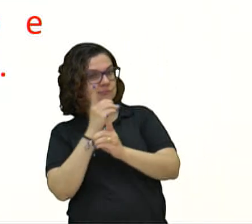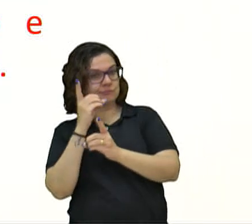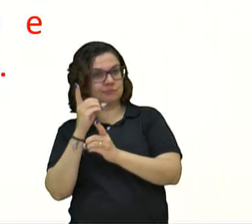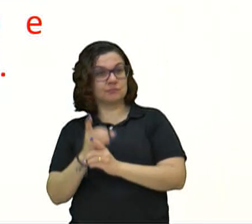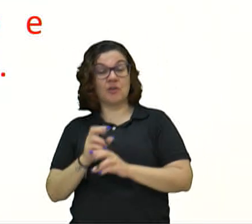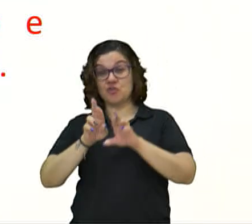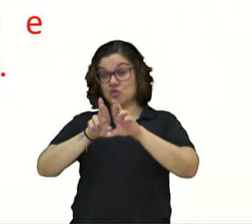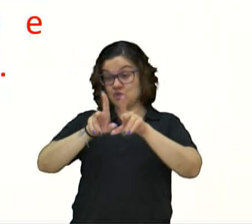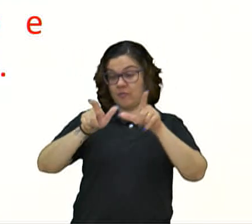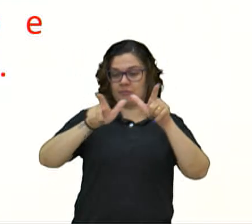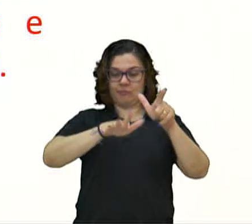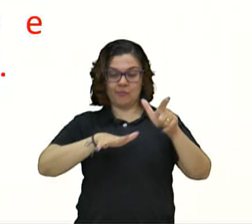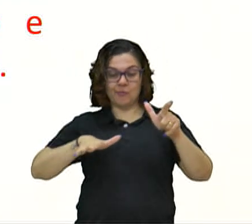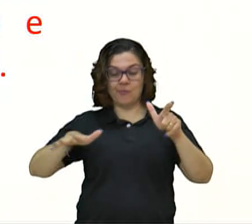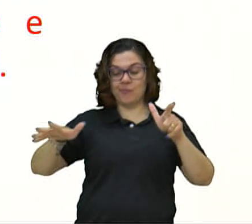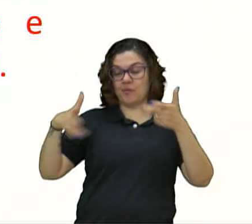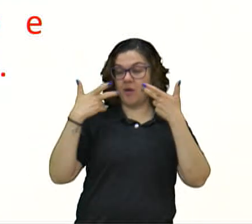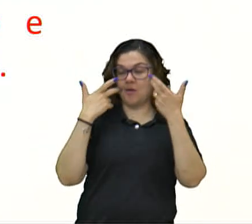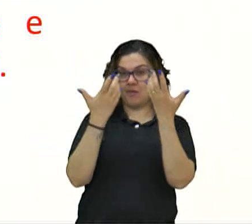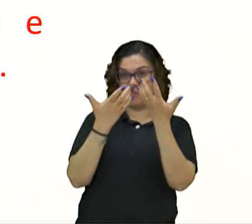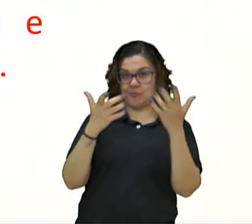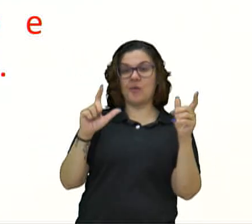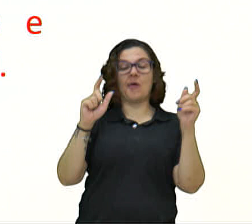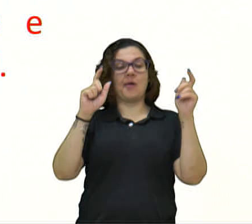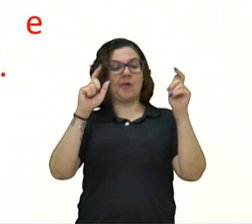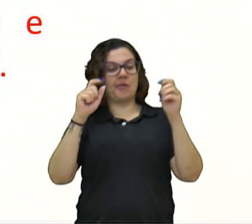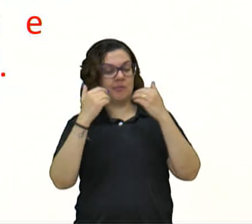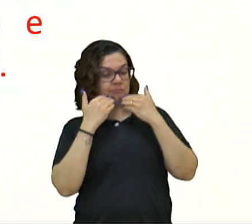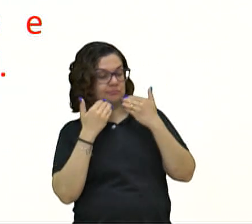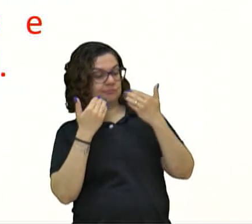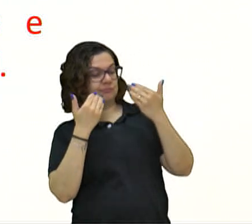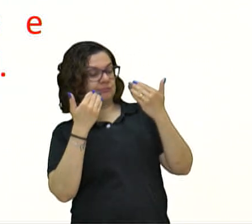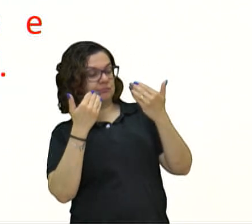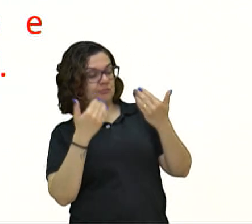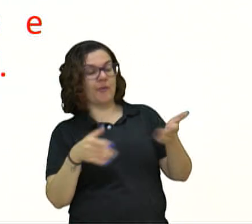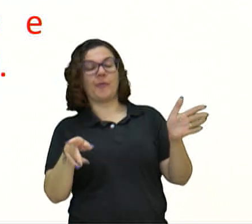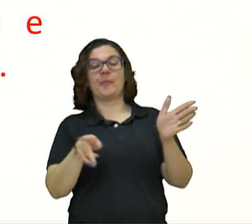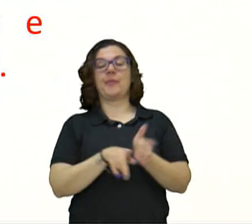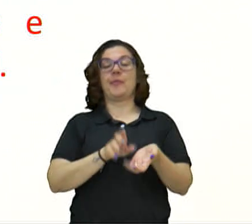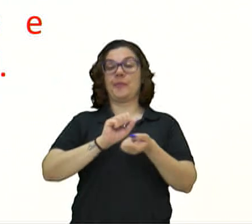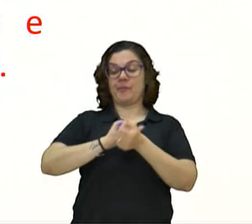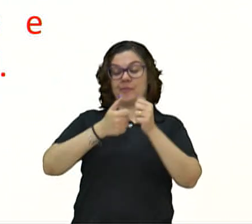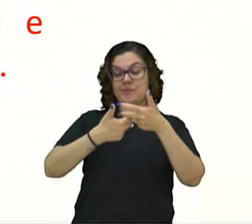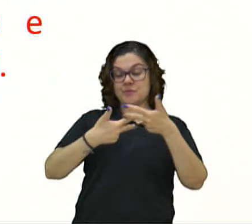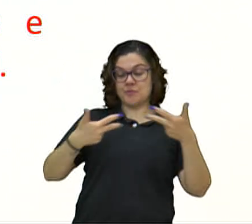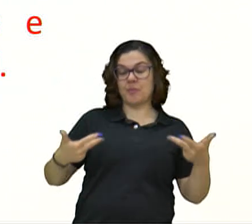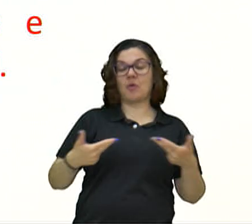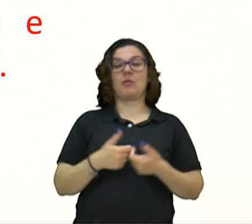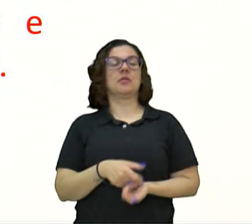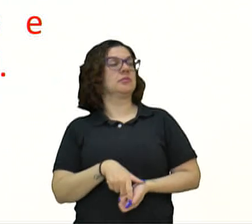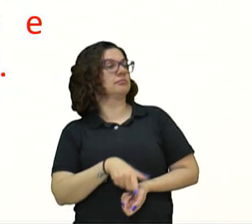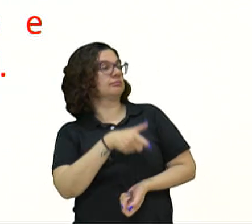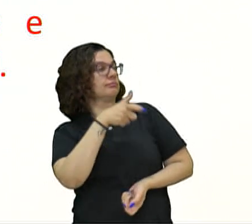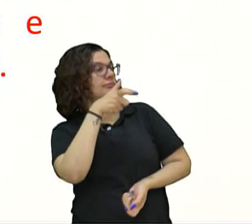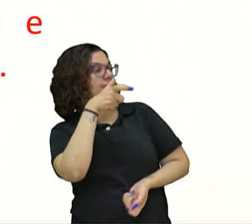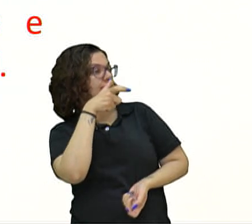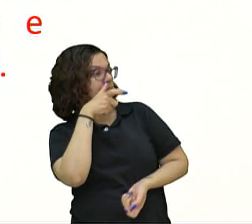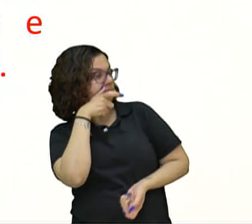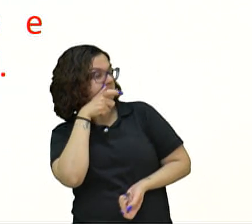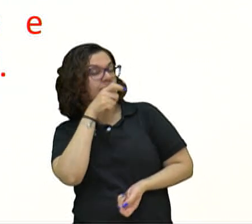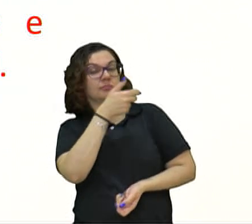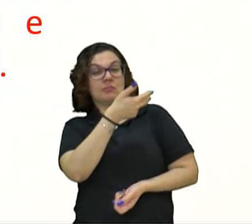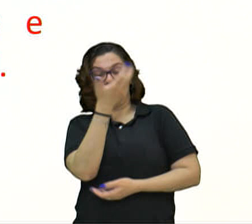em diferentes paisagens naturais podem oferecer atividades esportivas e contemplação